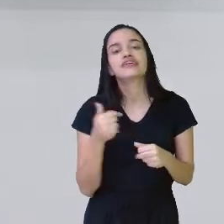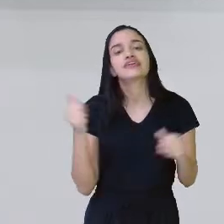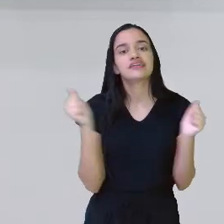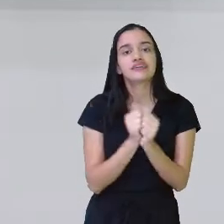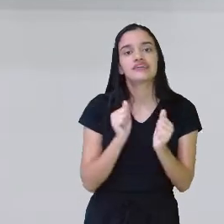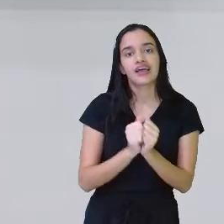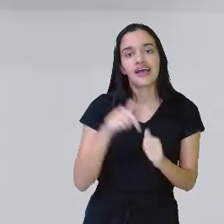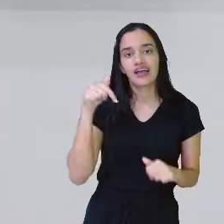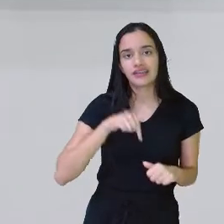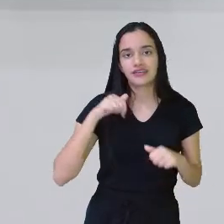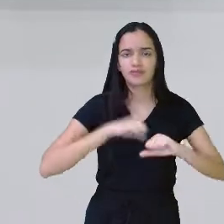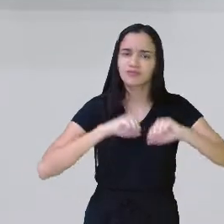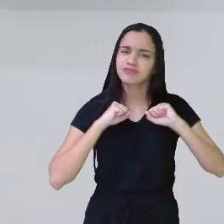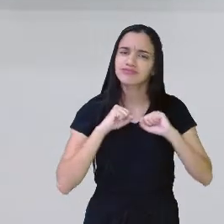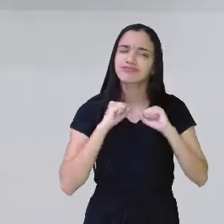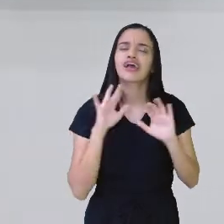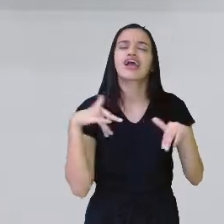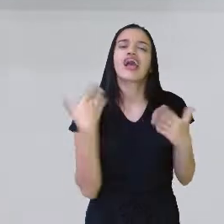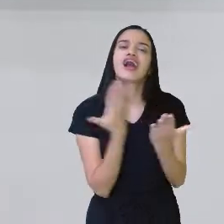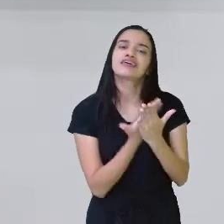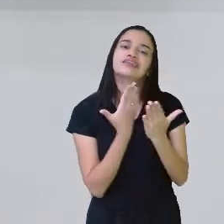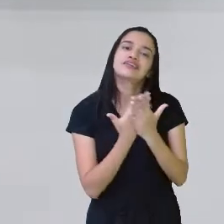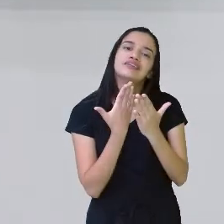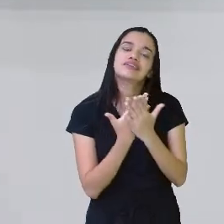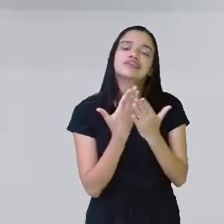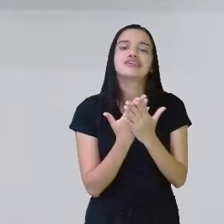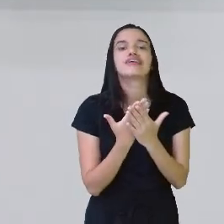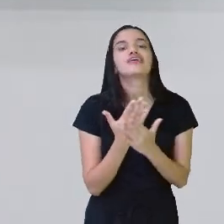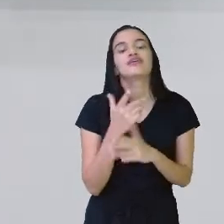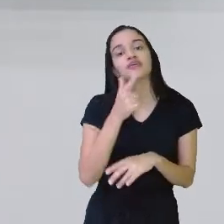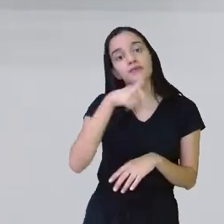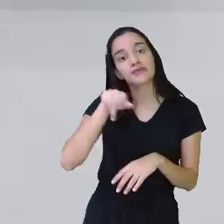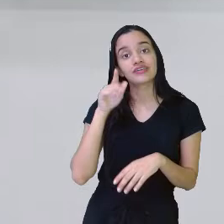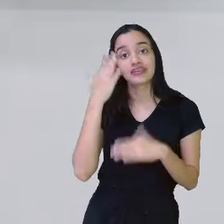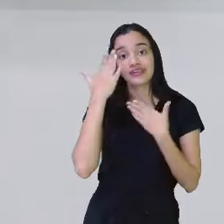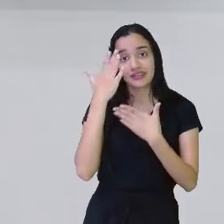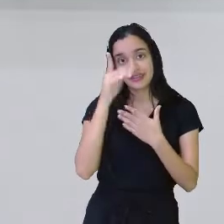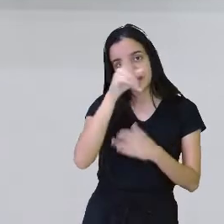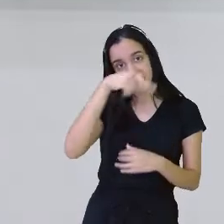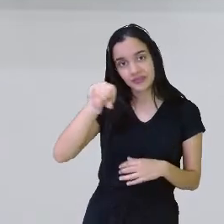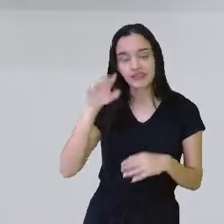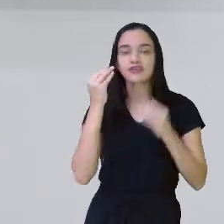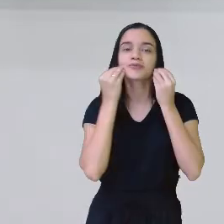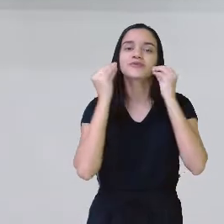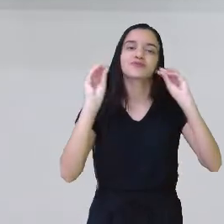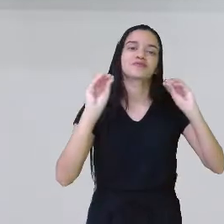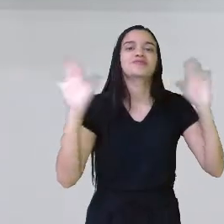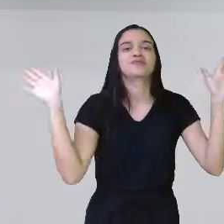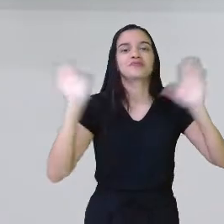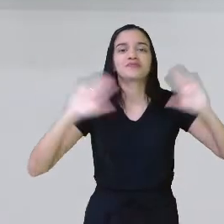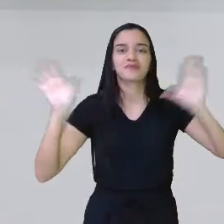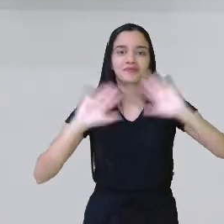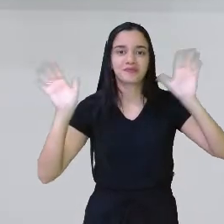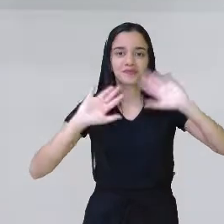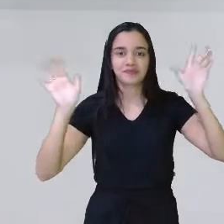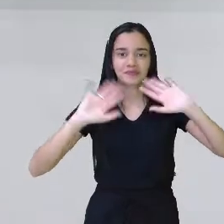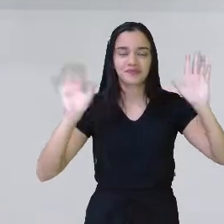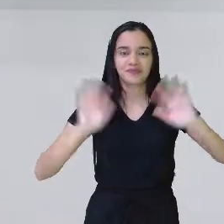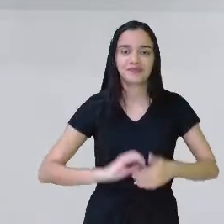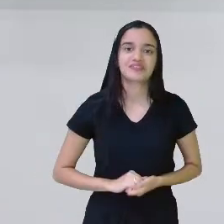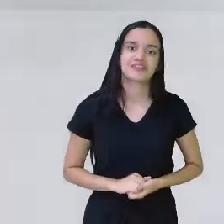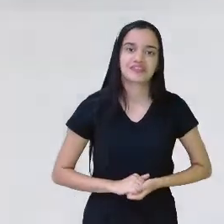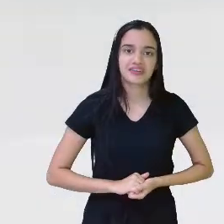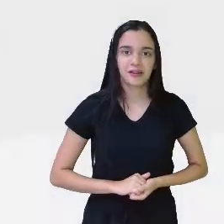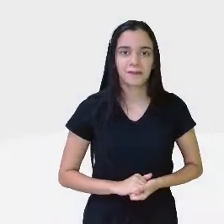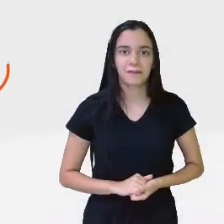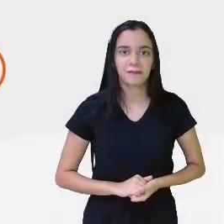correndo atrás, que leva essas aulas para vocês. E agradecer a vocês que estão aí. Um beijo e até a próxima, gente. Tchau!